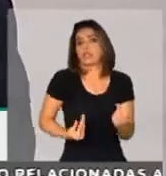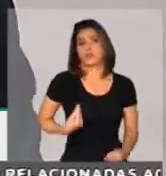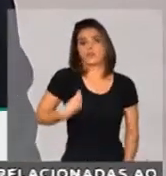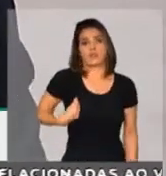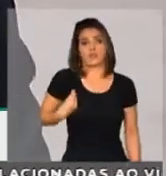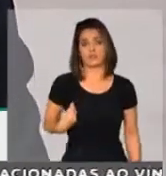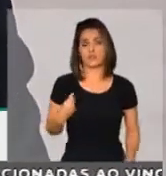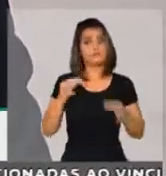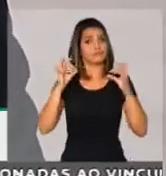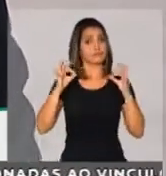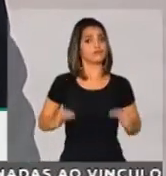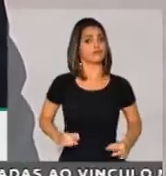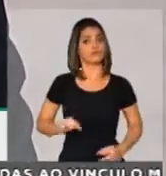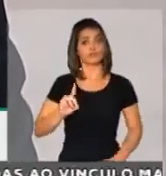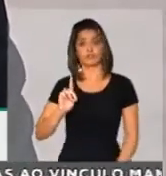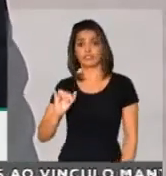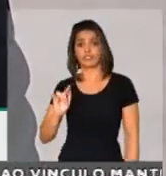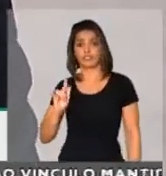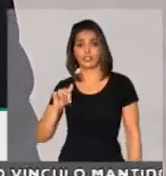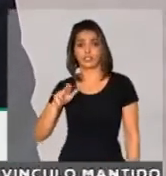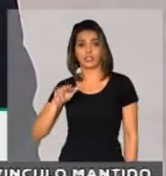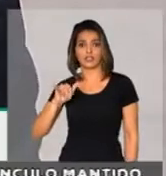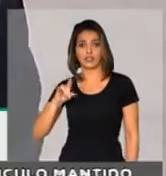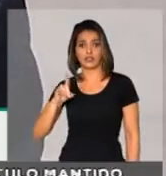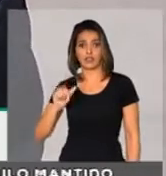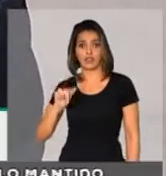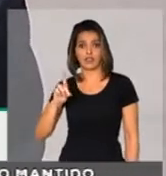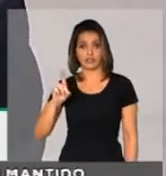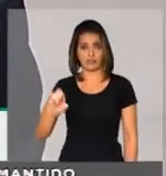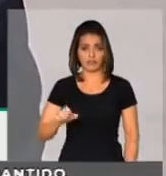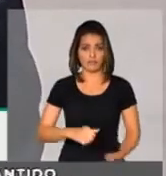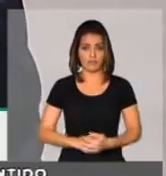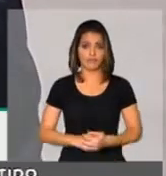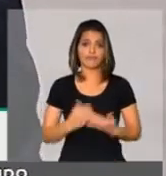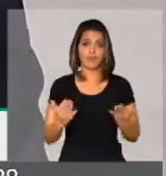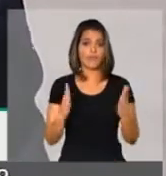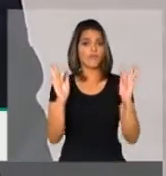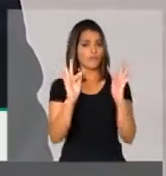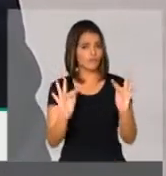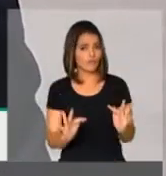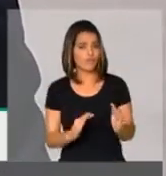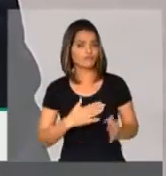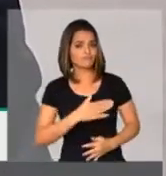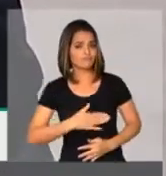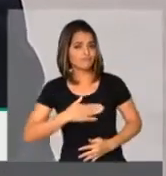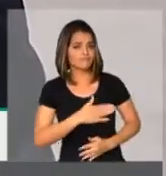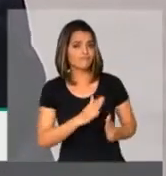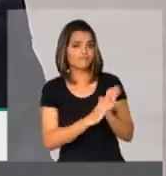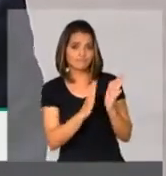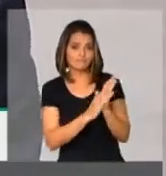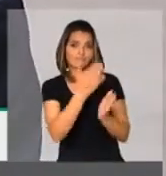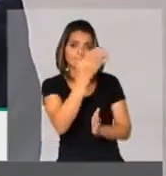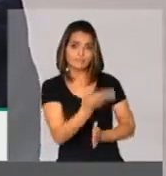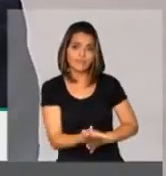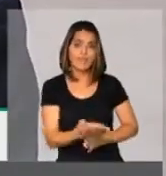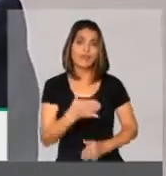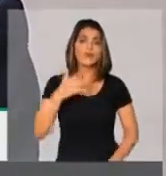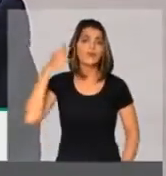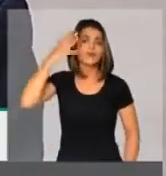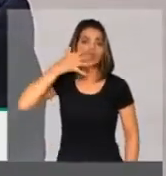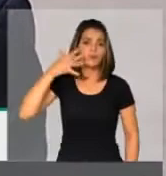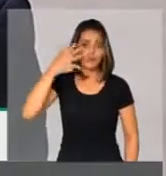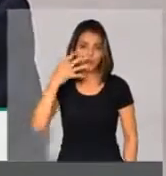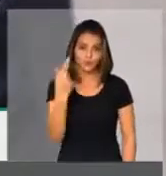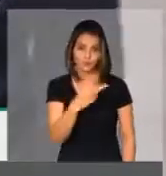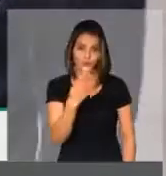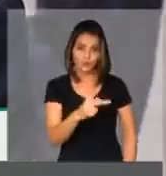isso, eu quero lhe parabenizar, lhe felicitar por Vossa Excelência ter essa sensibilidade